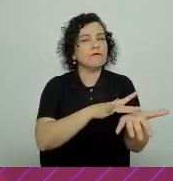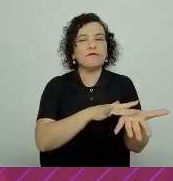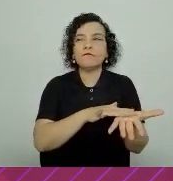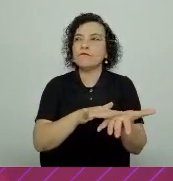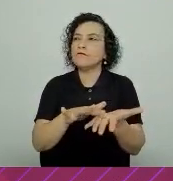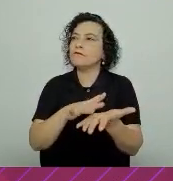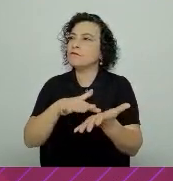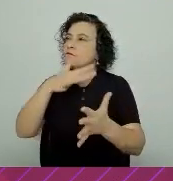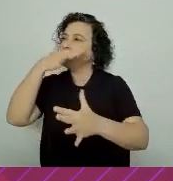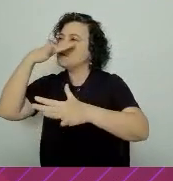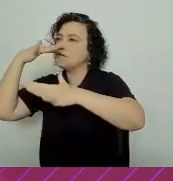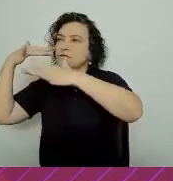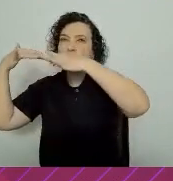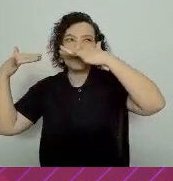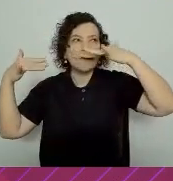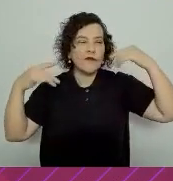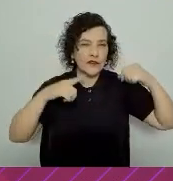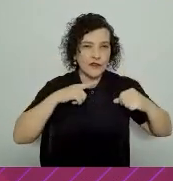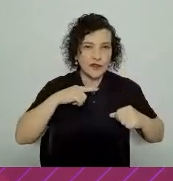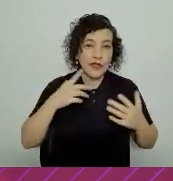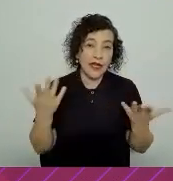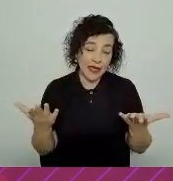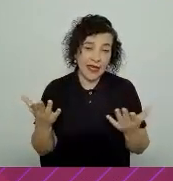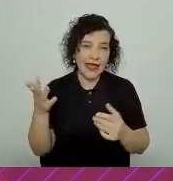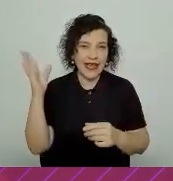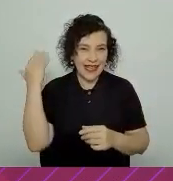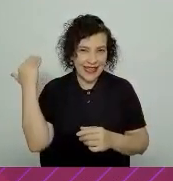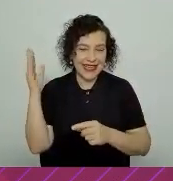olfativas né no filme